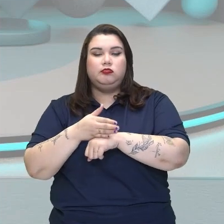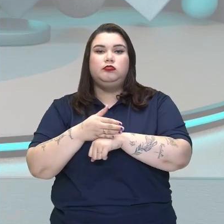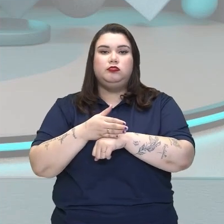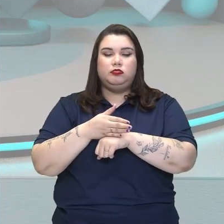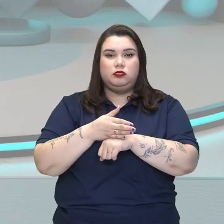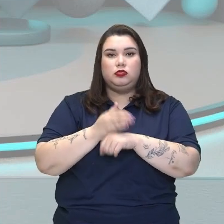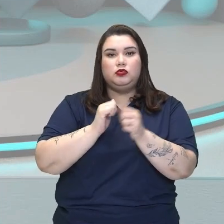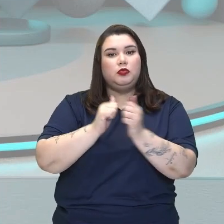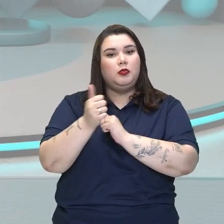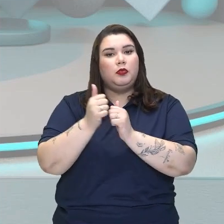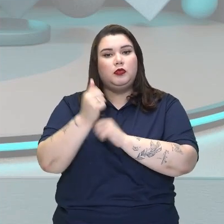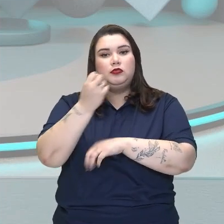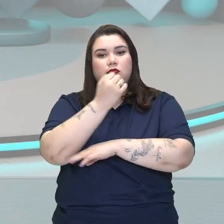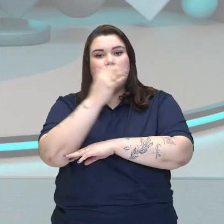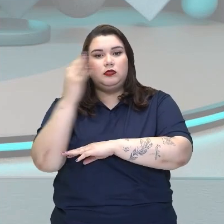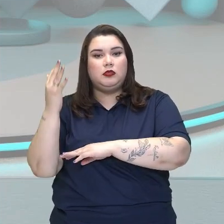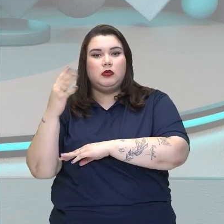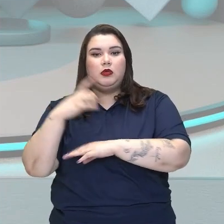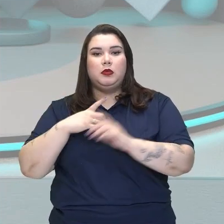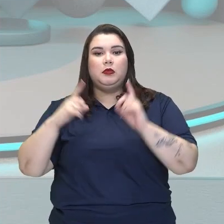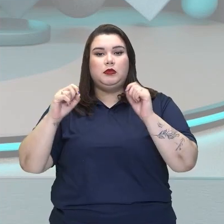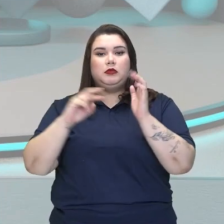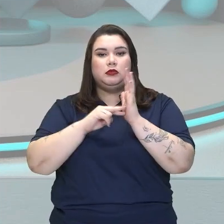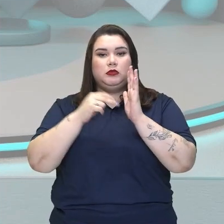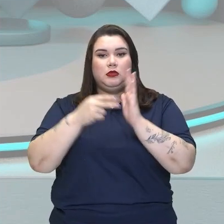que consiste na travessia entre